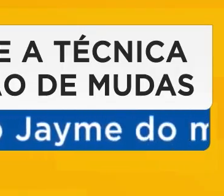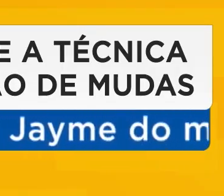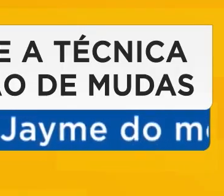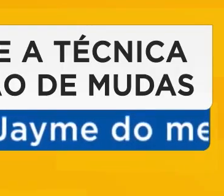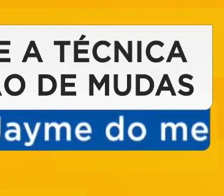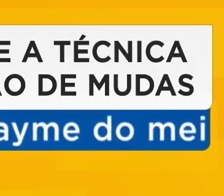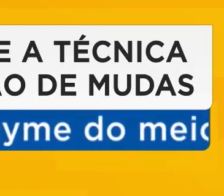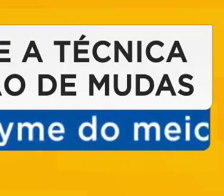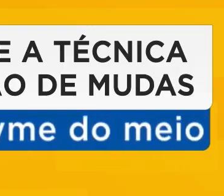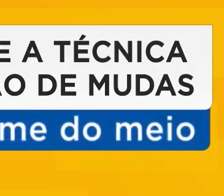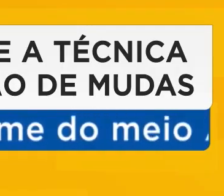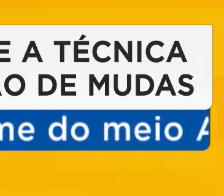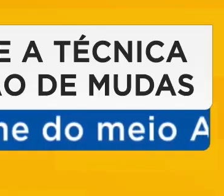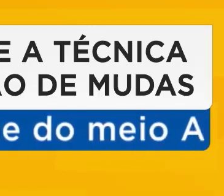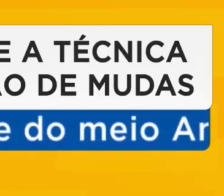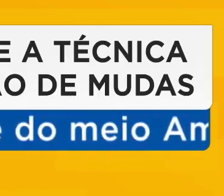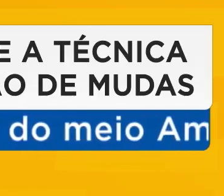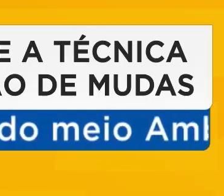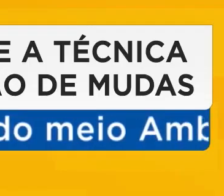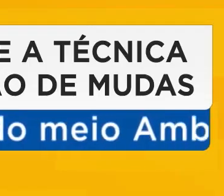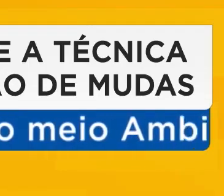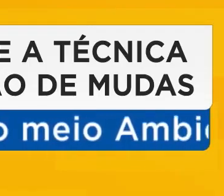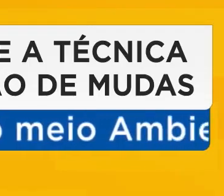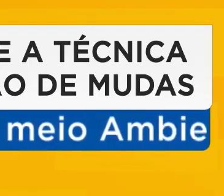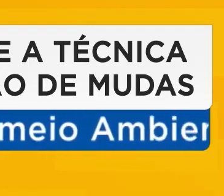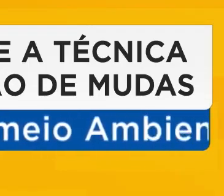O manejo do mato, a introdução